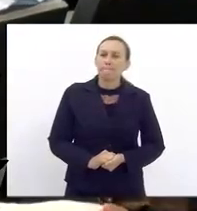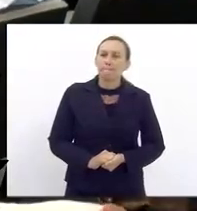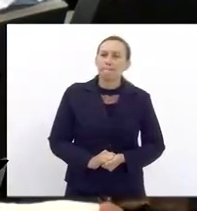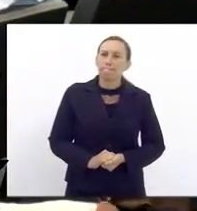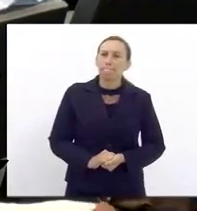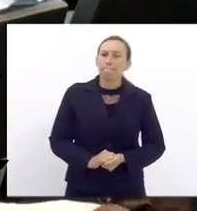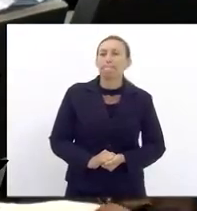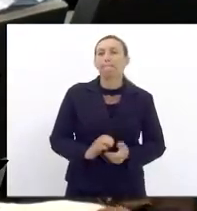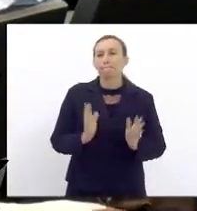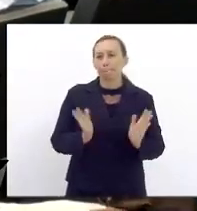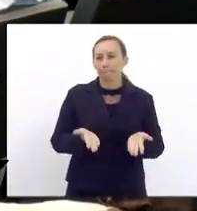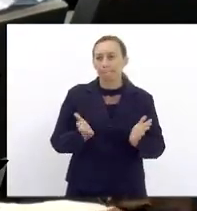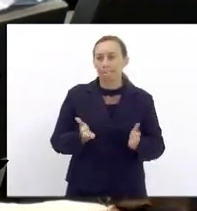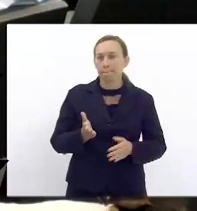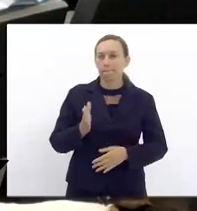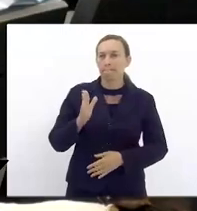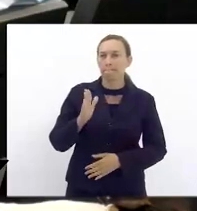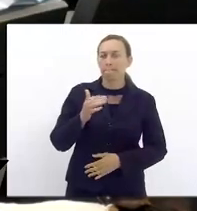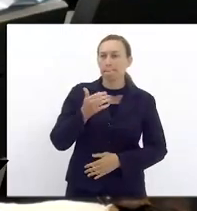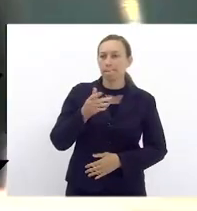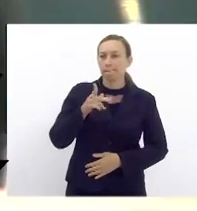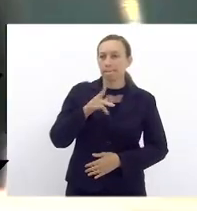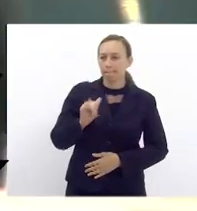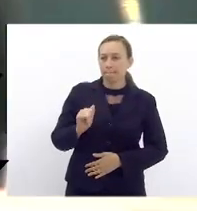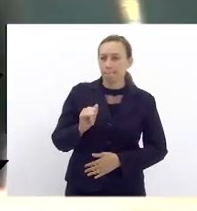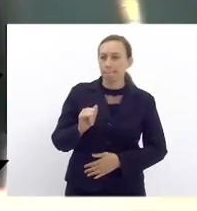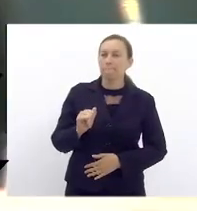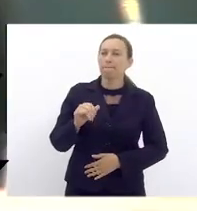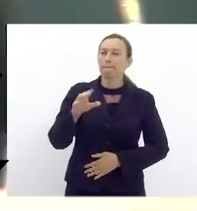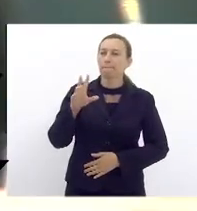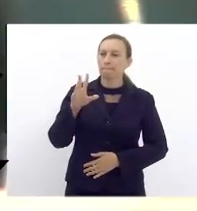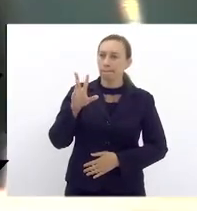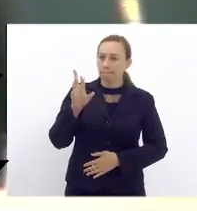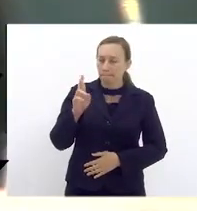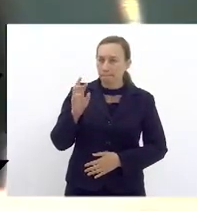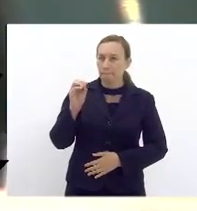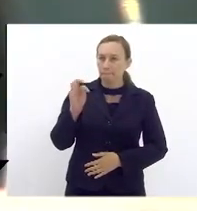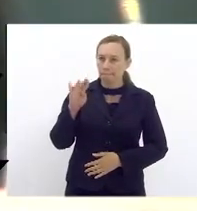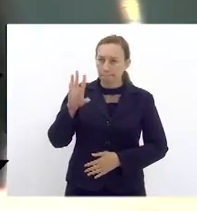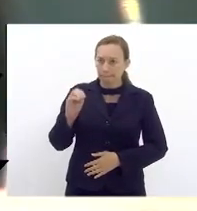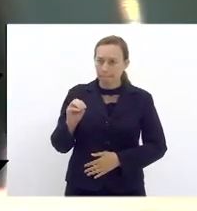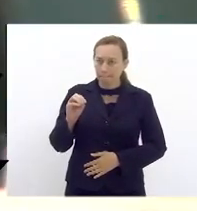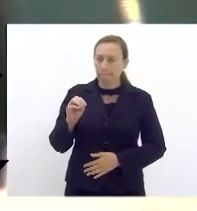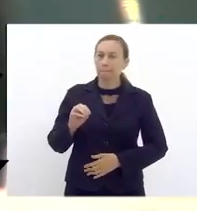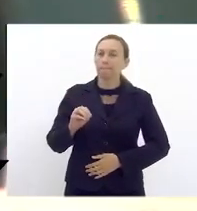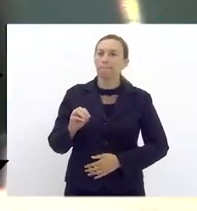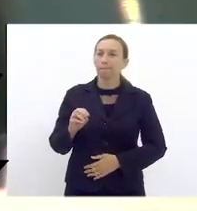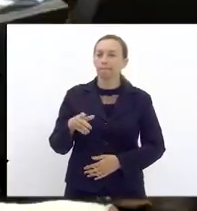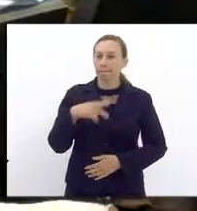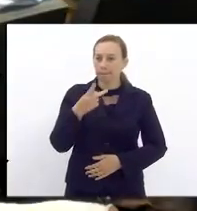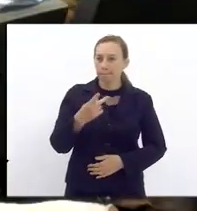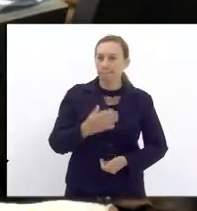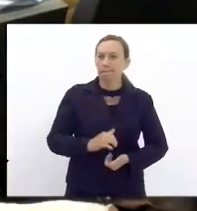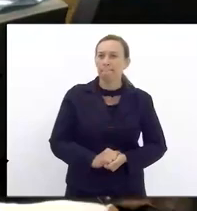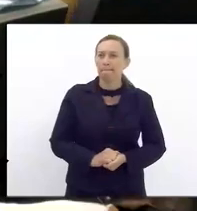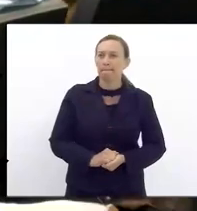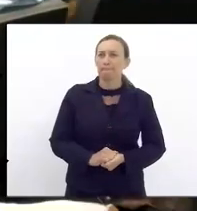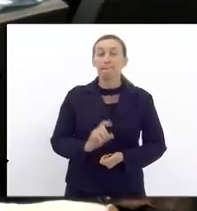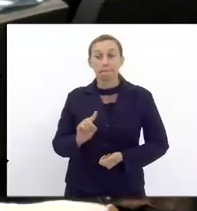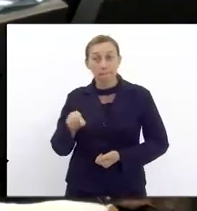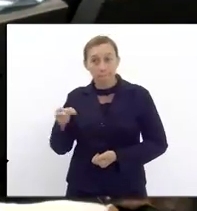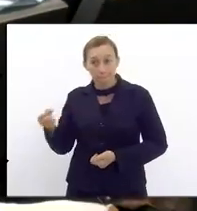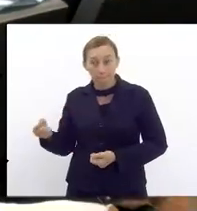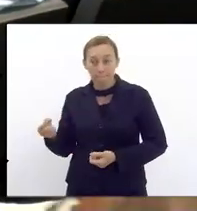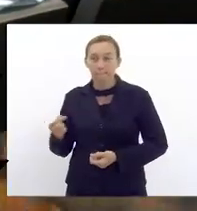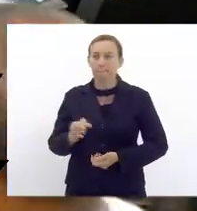passar a palavra agora para orixá Roberto Carlos para fazer sua fala e o